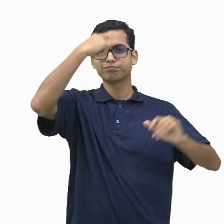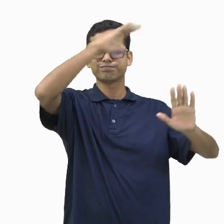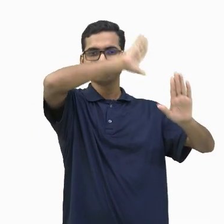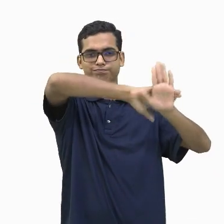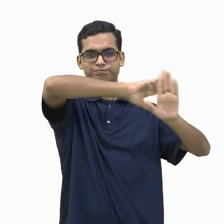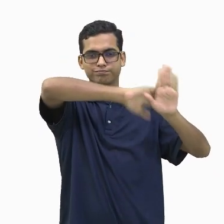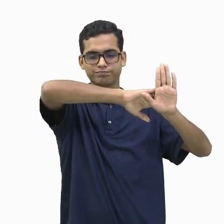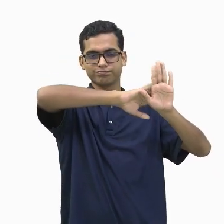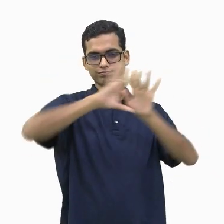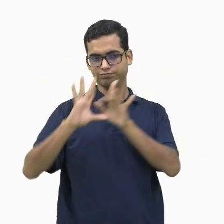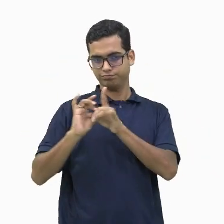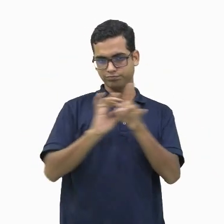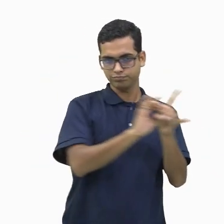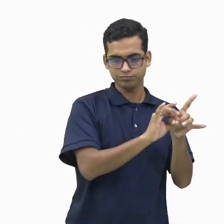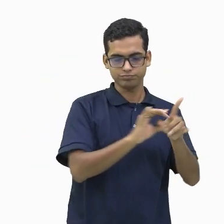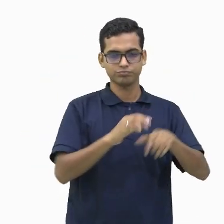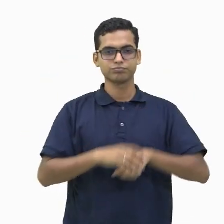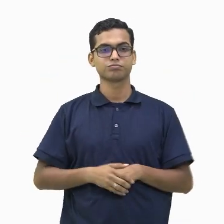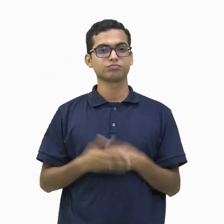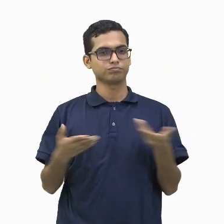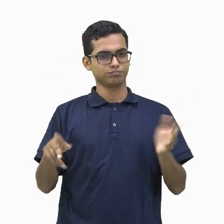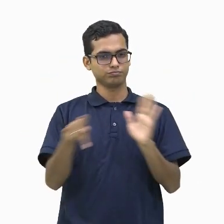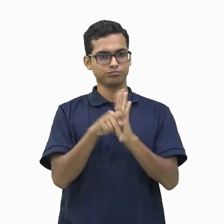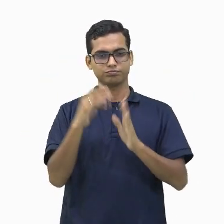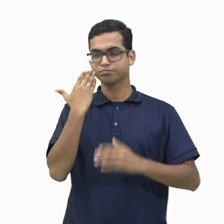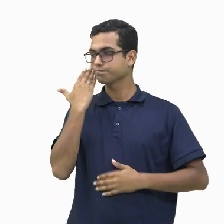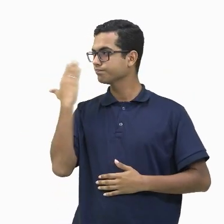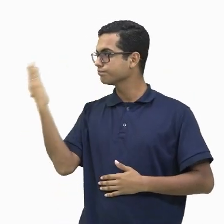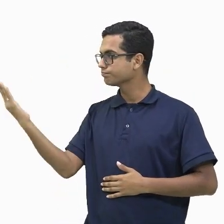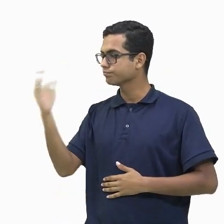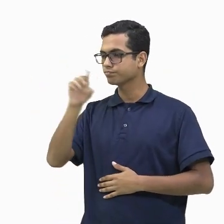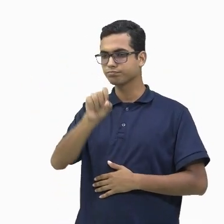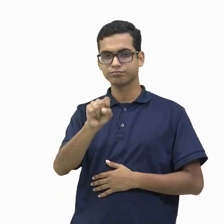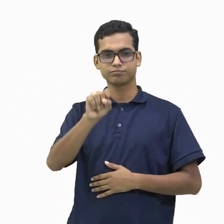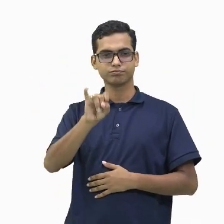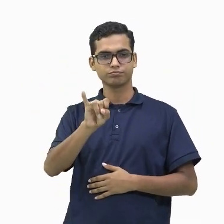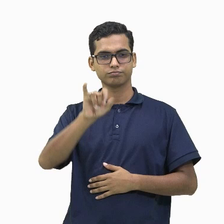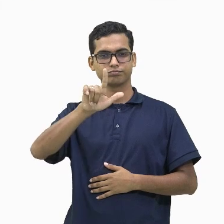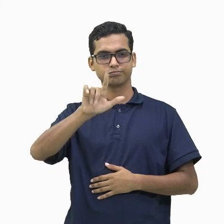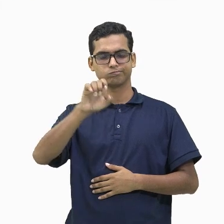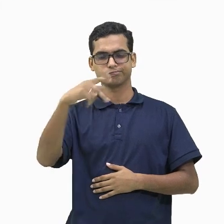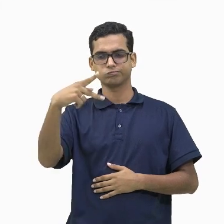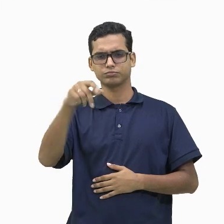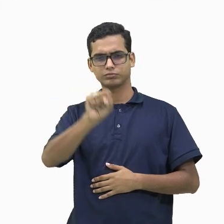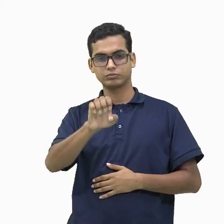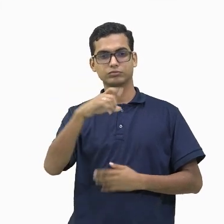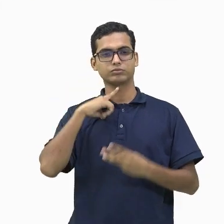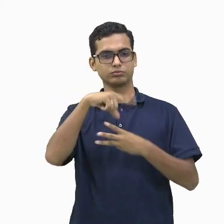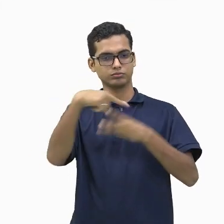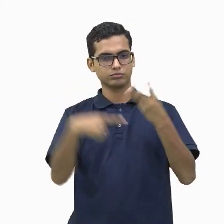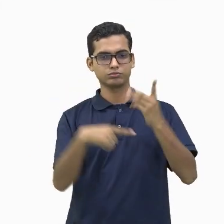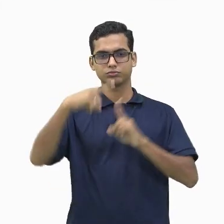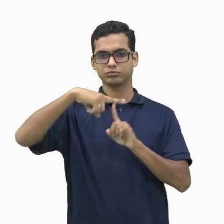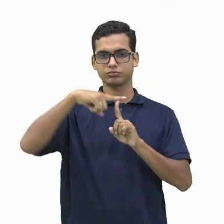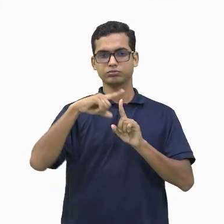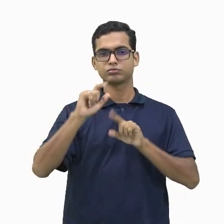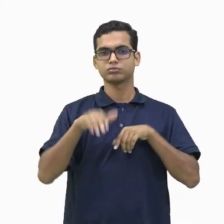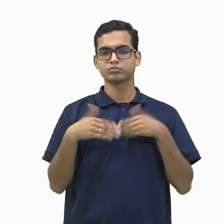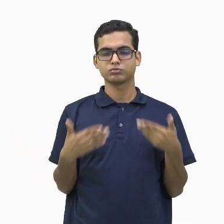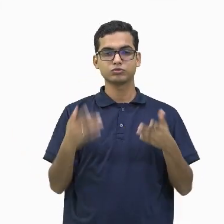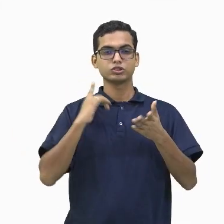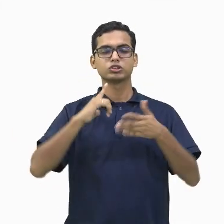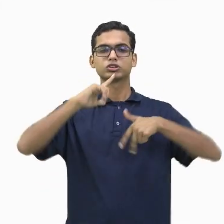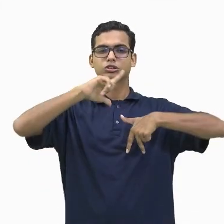E aí, a silepse pode ser de 3 tipos e a gente vai conhecê-las agora. A silepse pode ser de